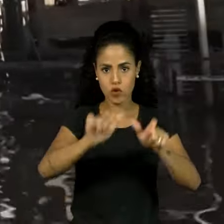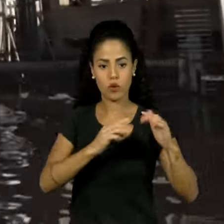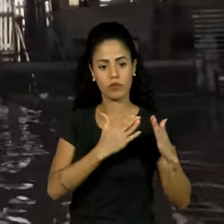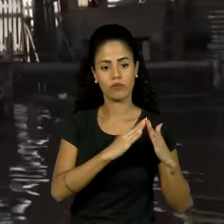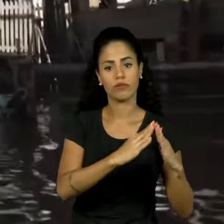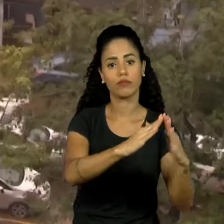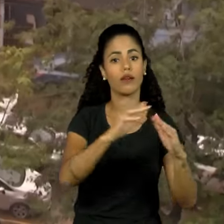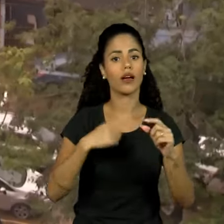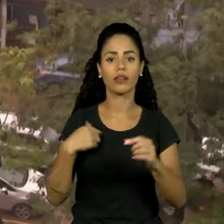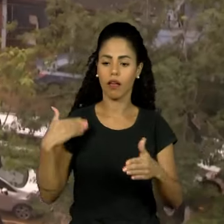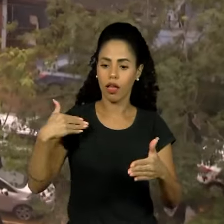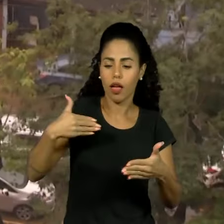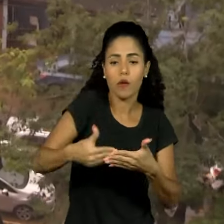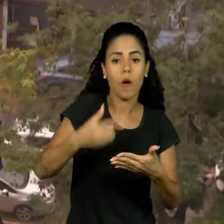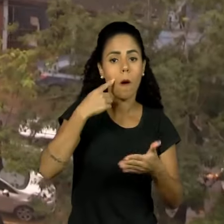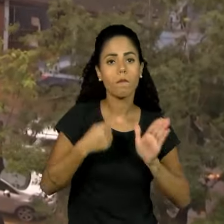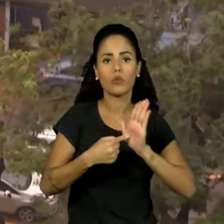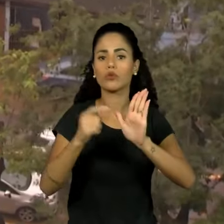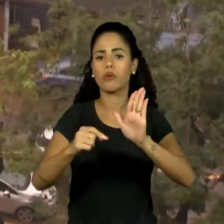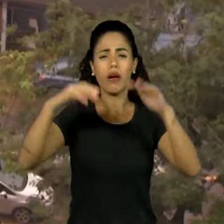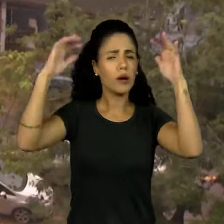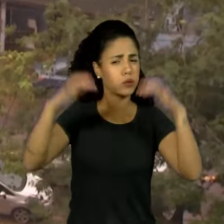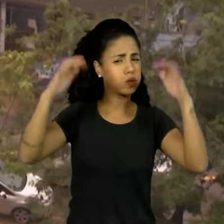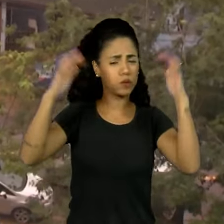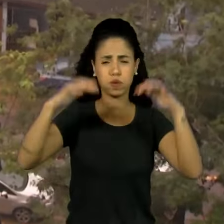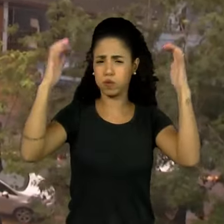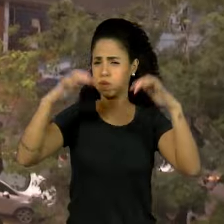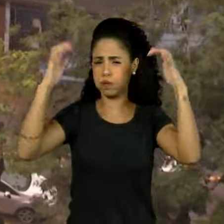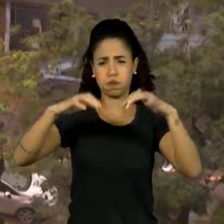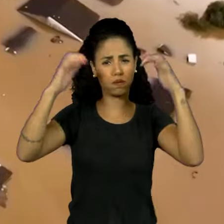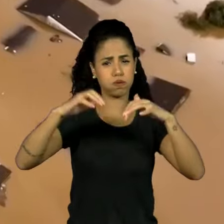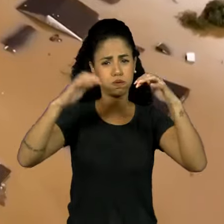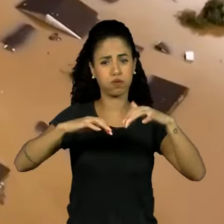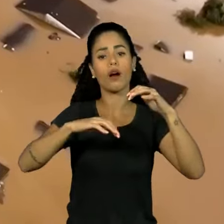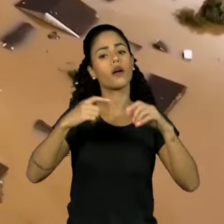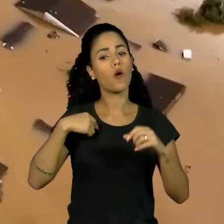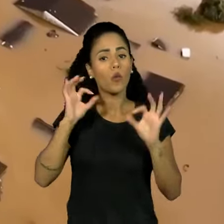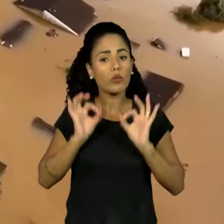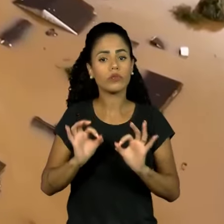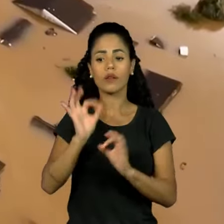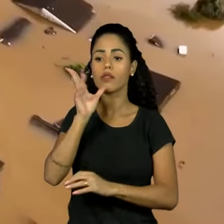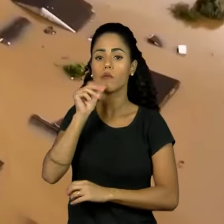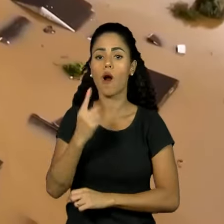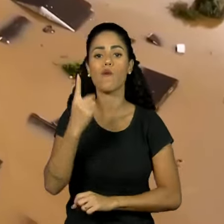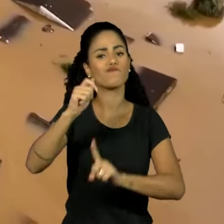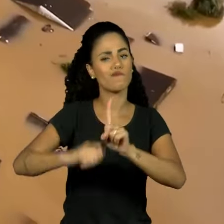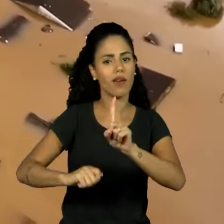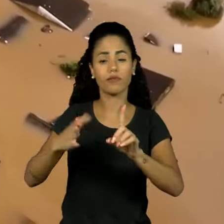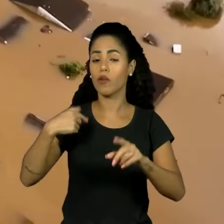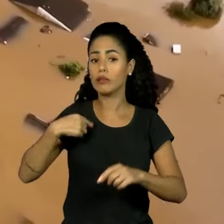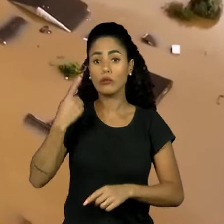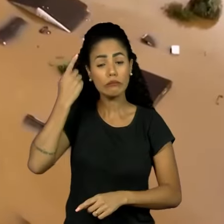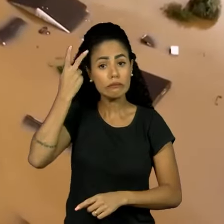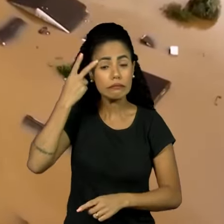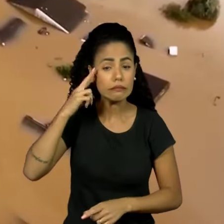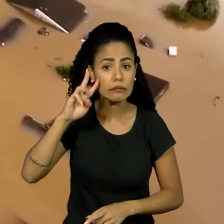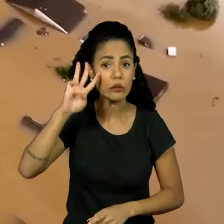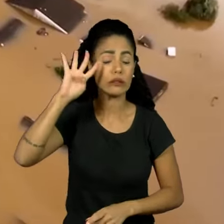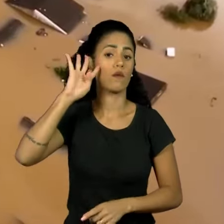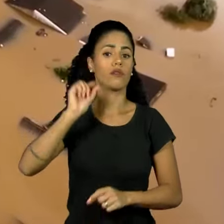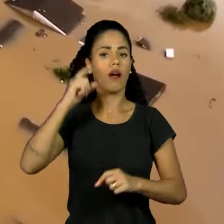Em poucos dias foram registradas chuvas que demorariam meses para cair. A água invadiu a